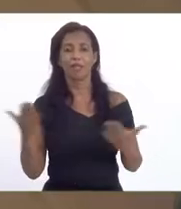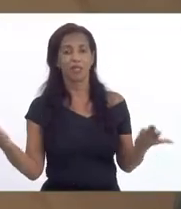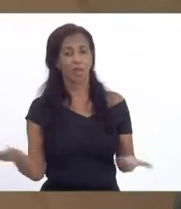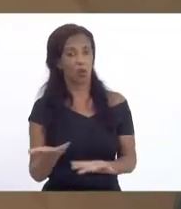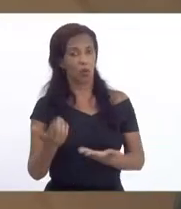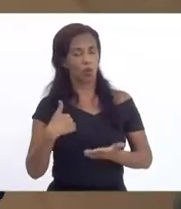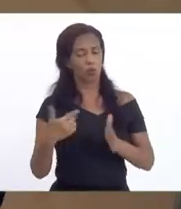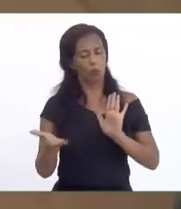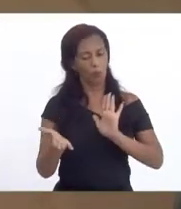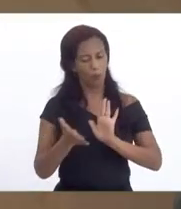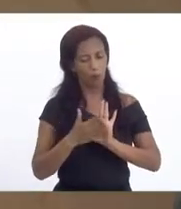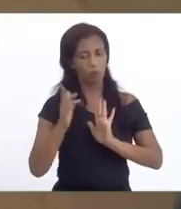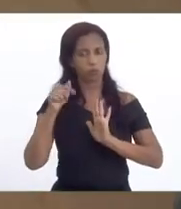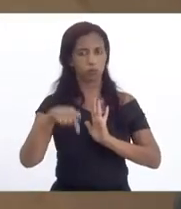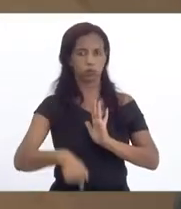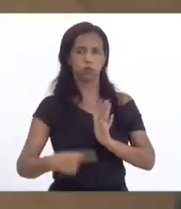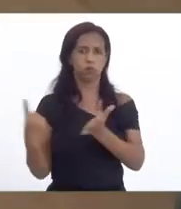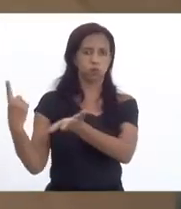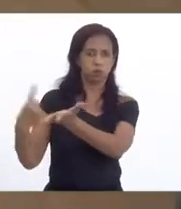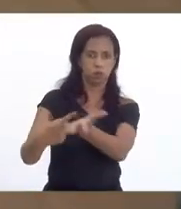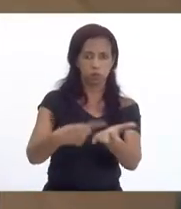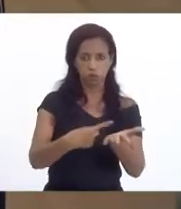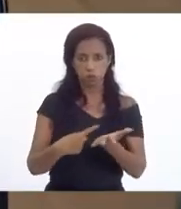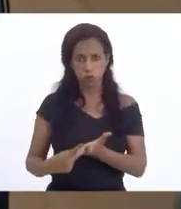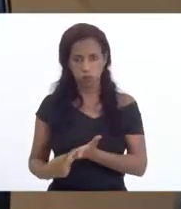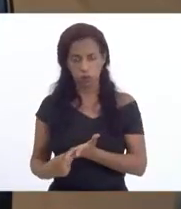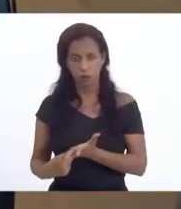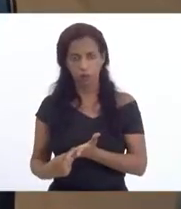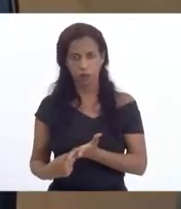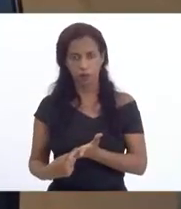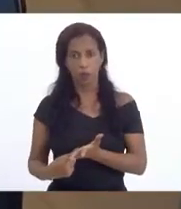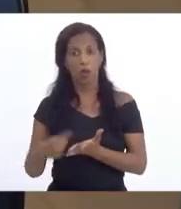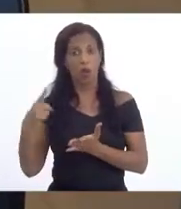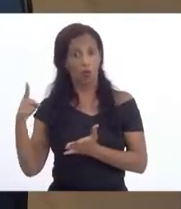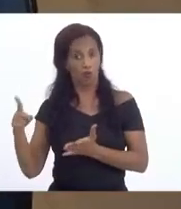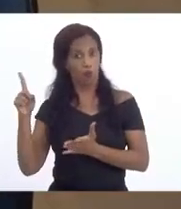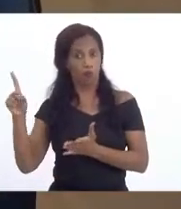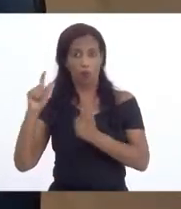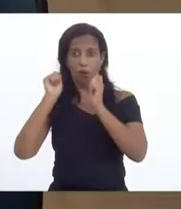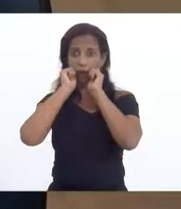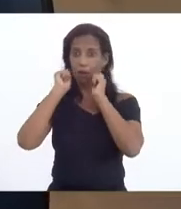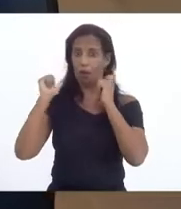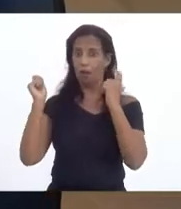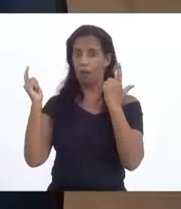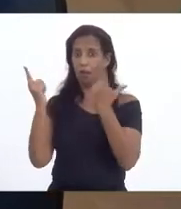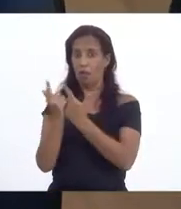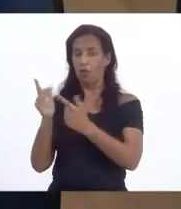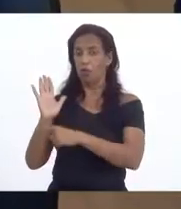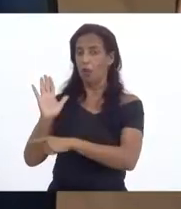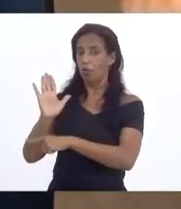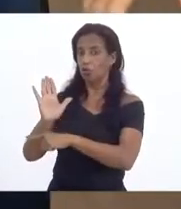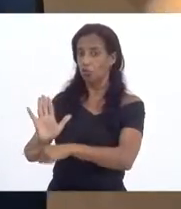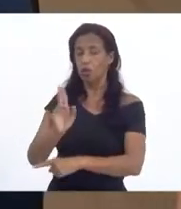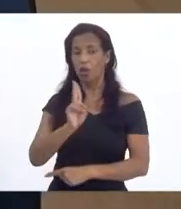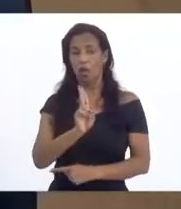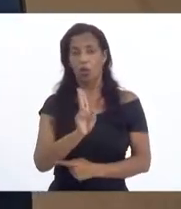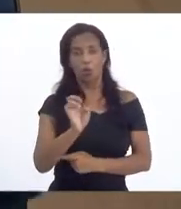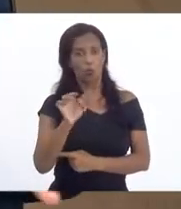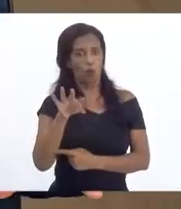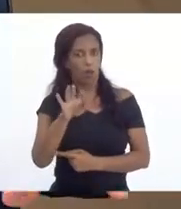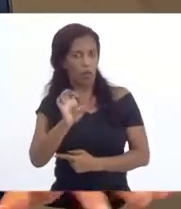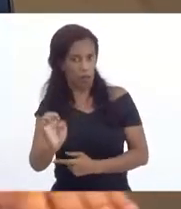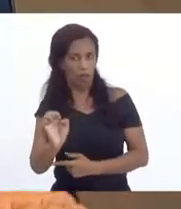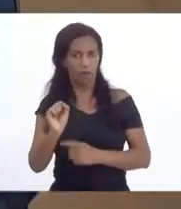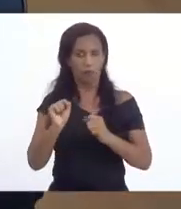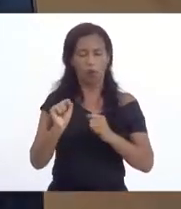propondo aqui, logicamente, vou passar no plenário da Assembleia uma ajuda ao ENF para que a gente